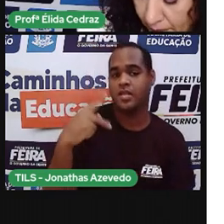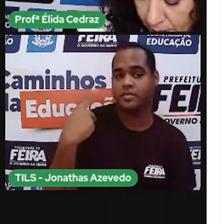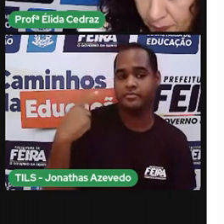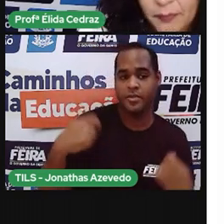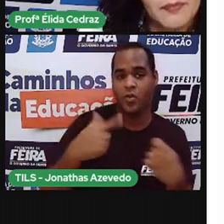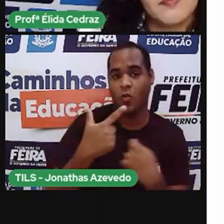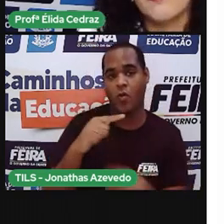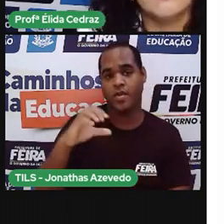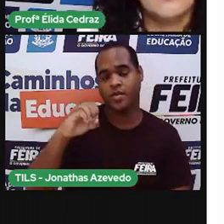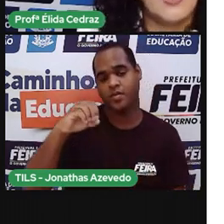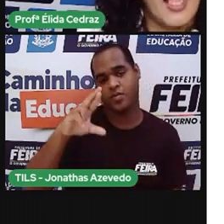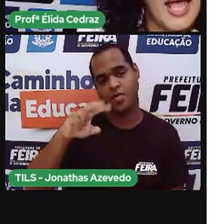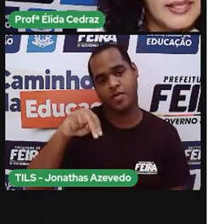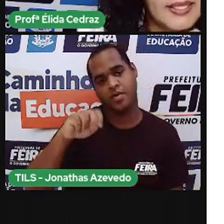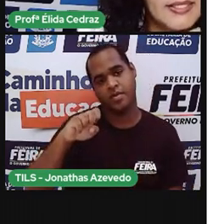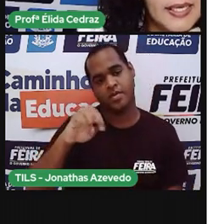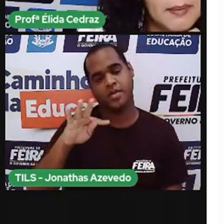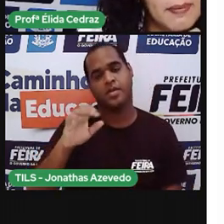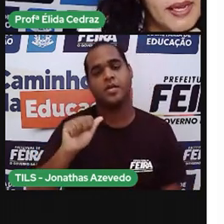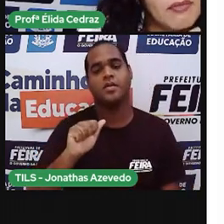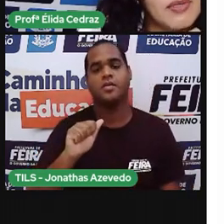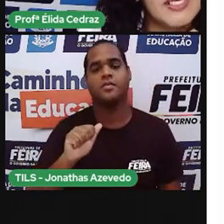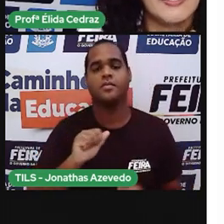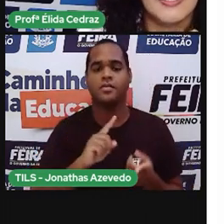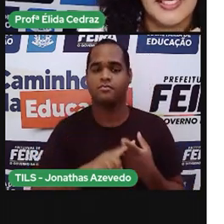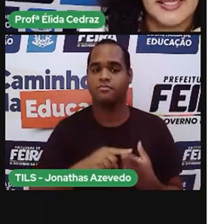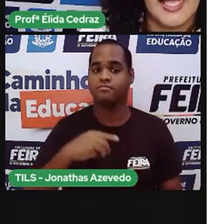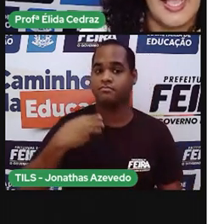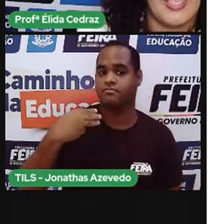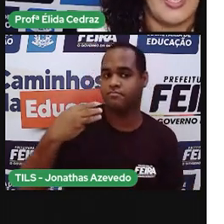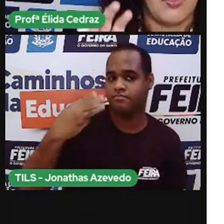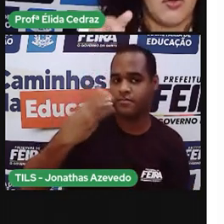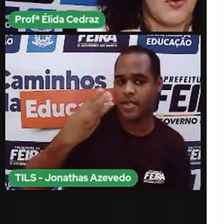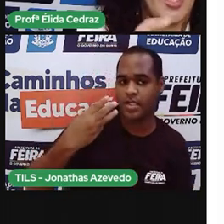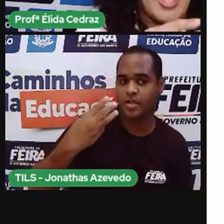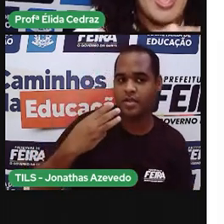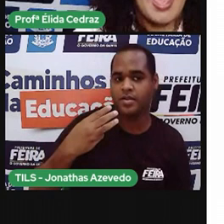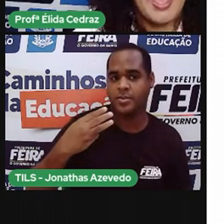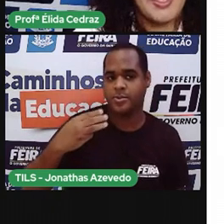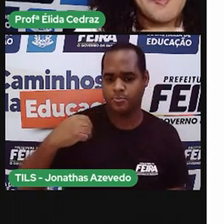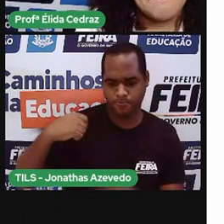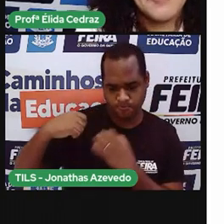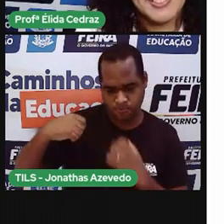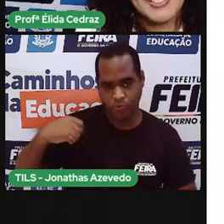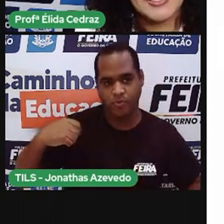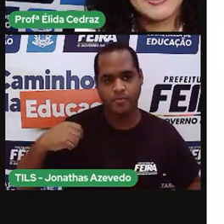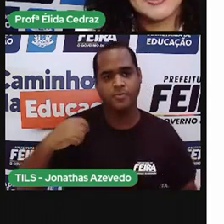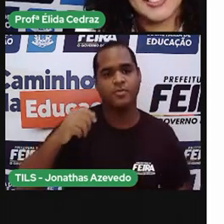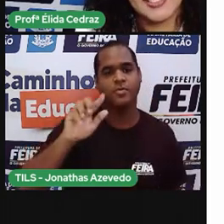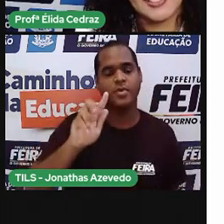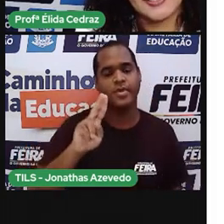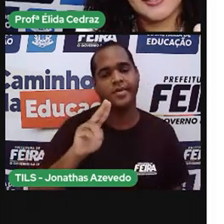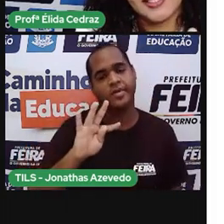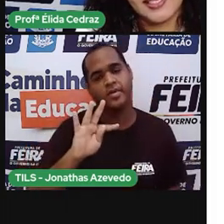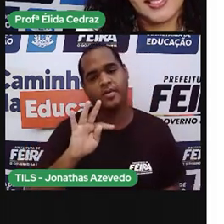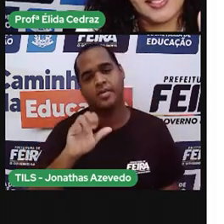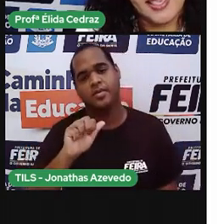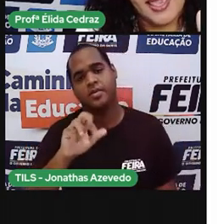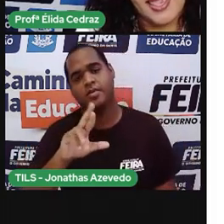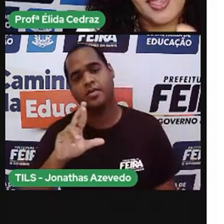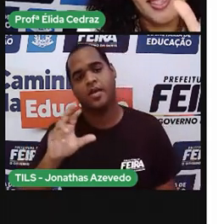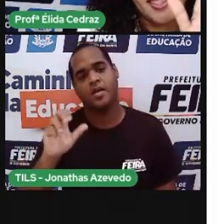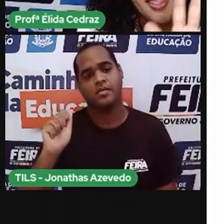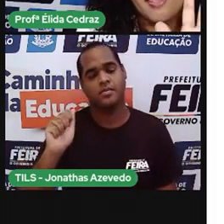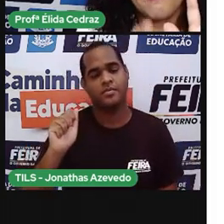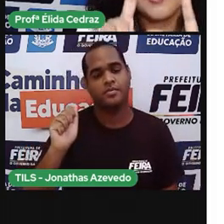corneta e a terceira palavrinha guitarra ó a b c d